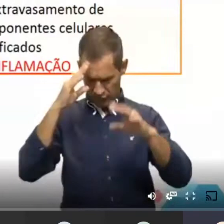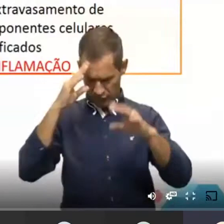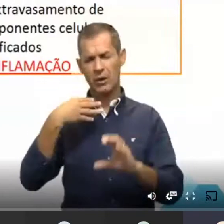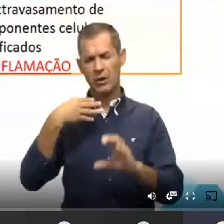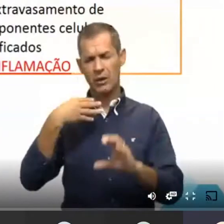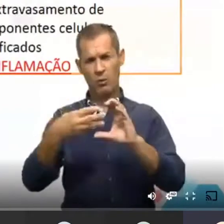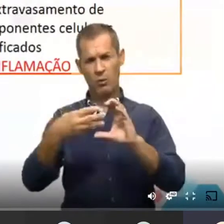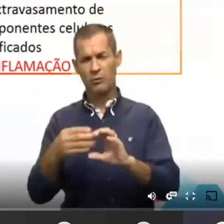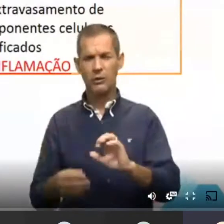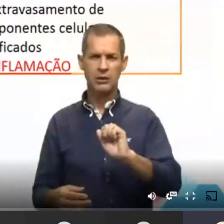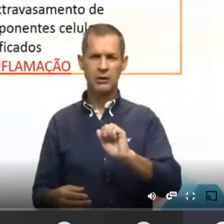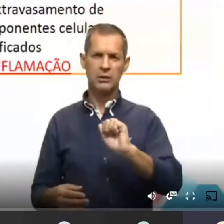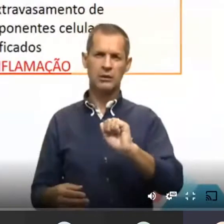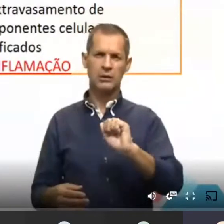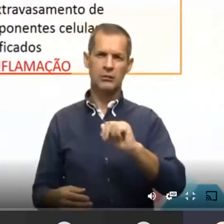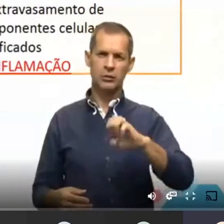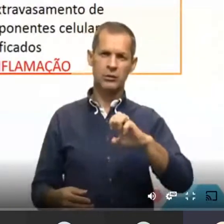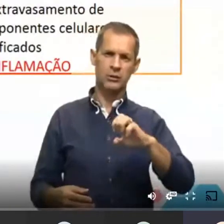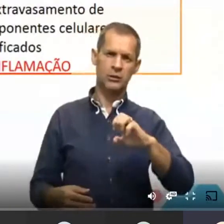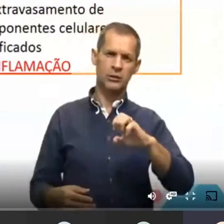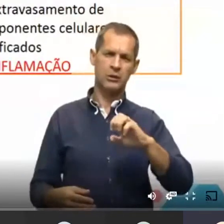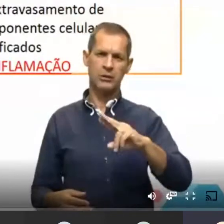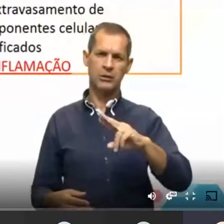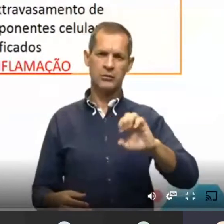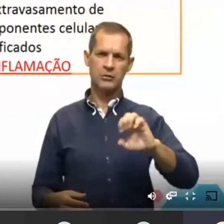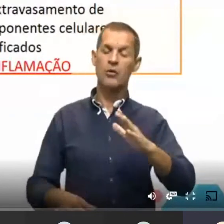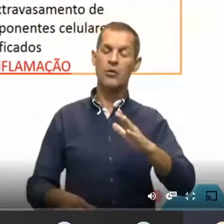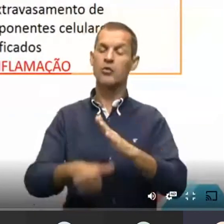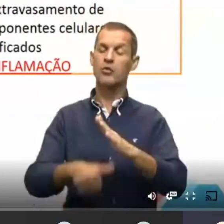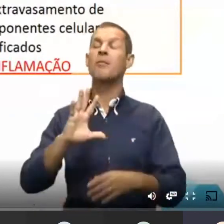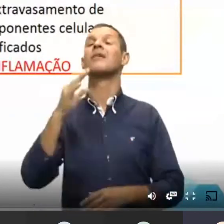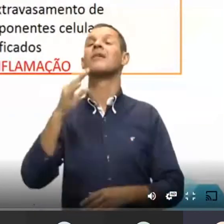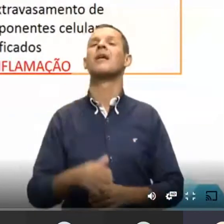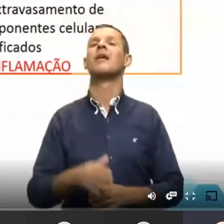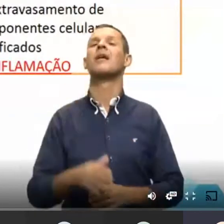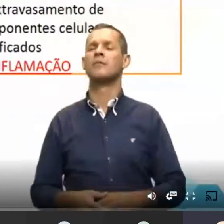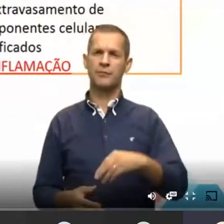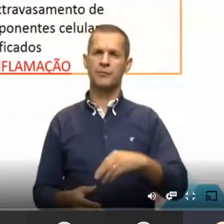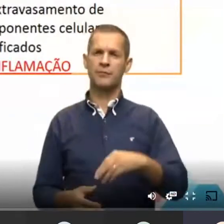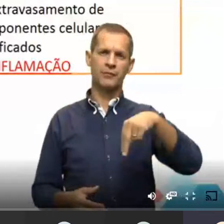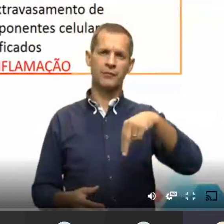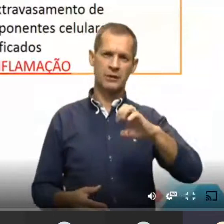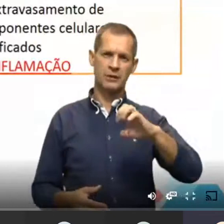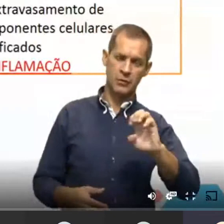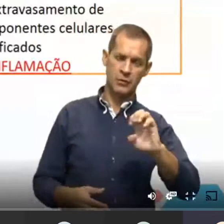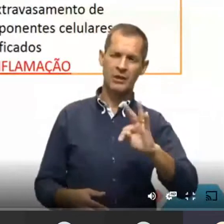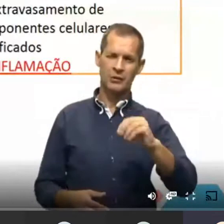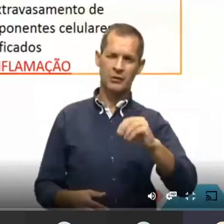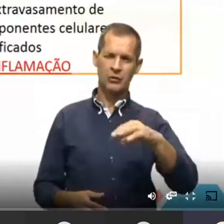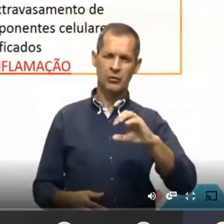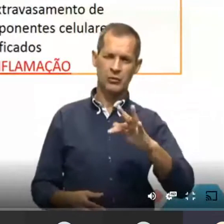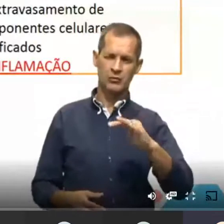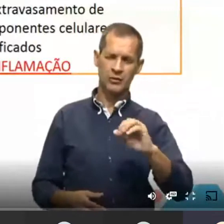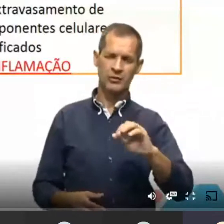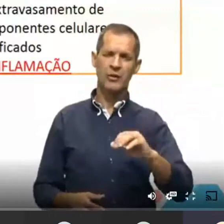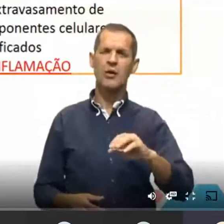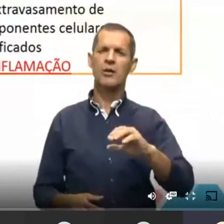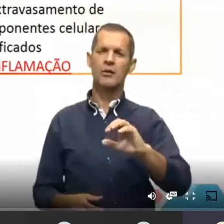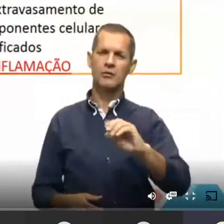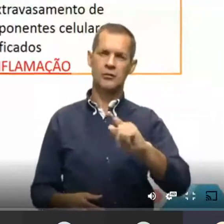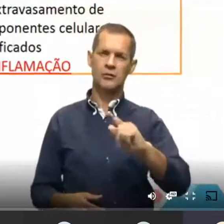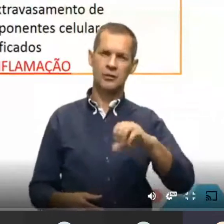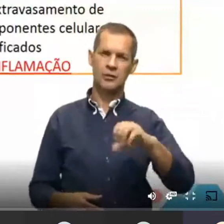morte celular por apoptose, por necrose. Primeiro passo que vai acontecer na necrose é a tumefação de algumas organelas, como o